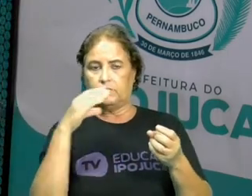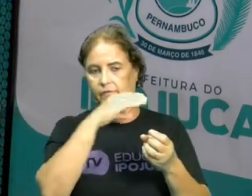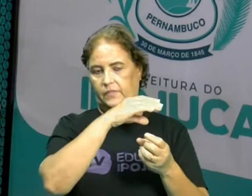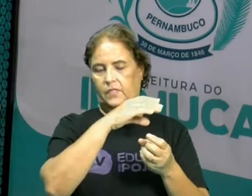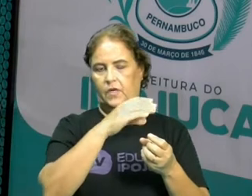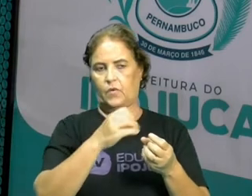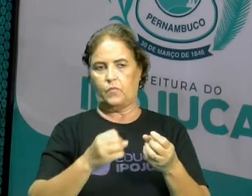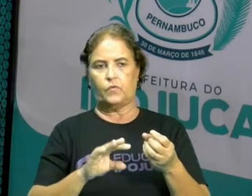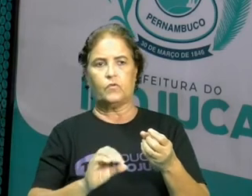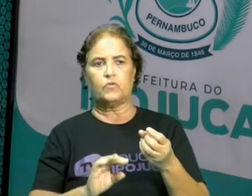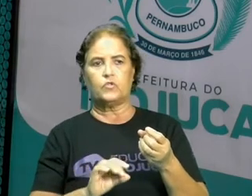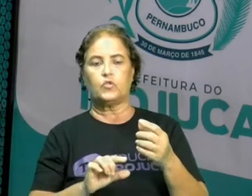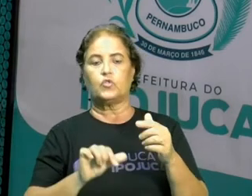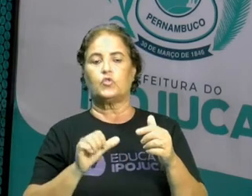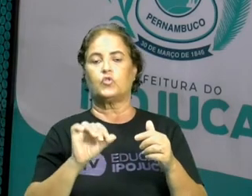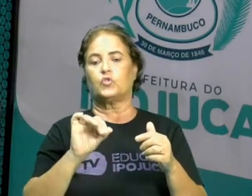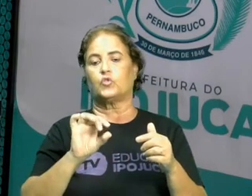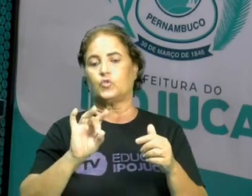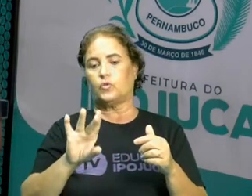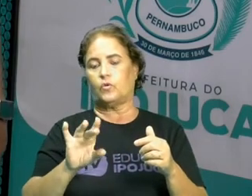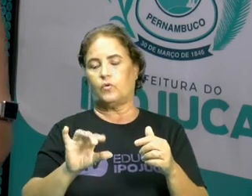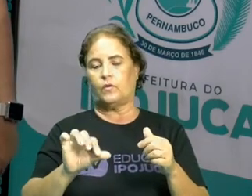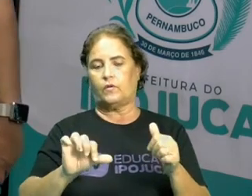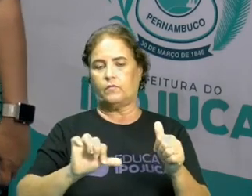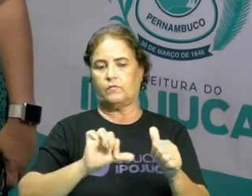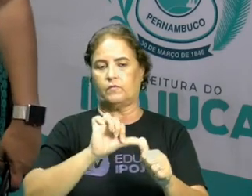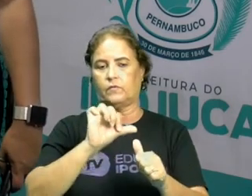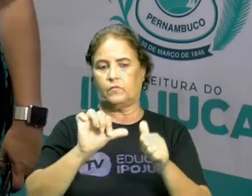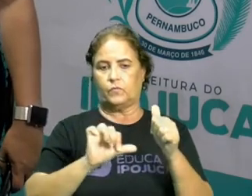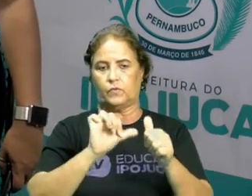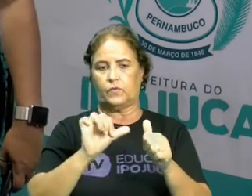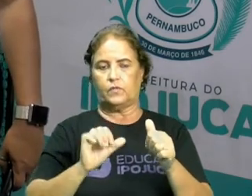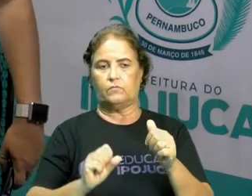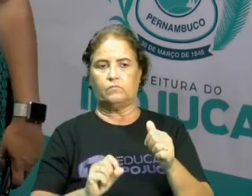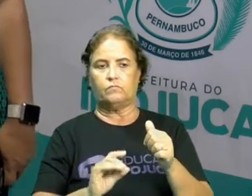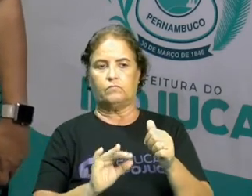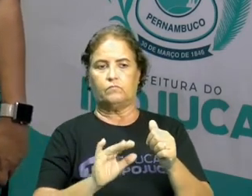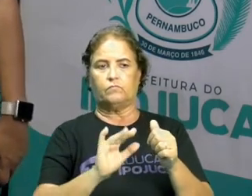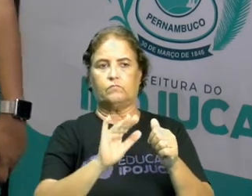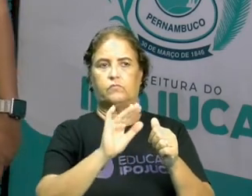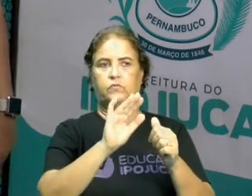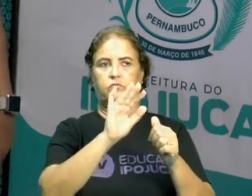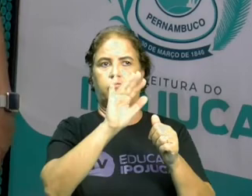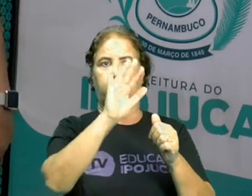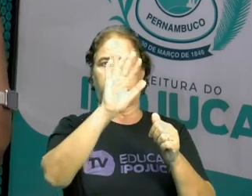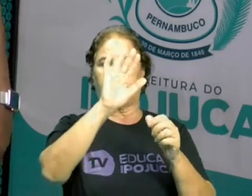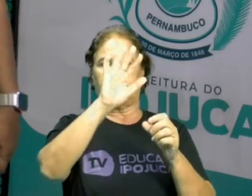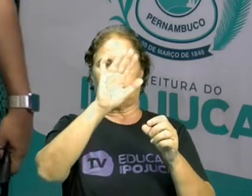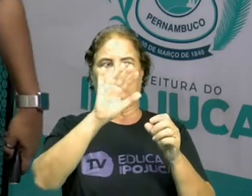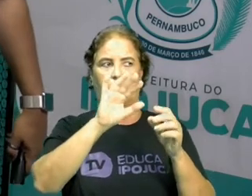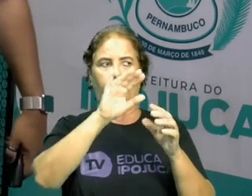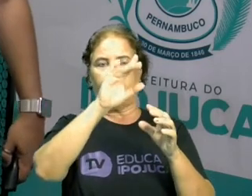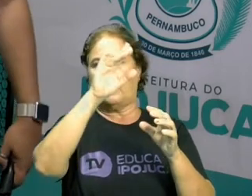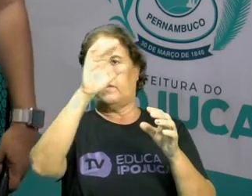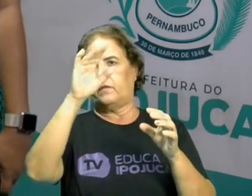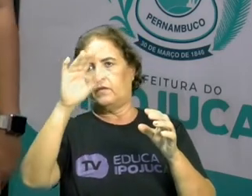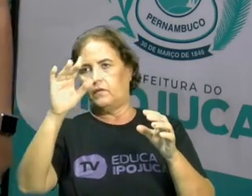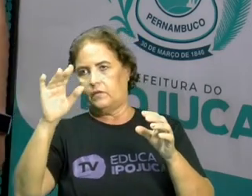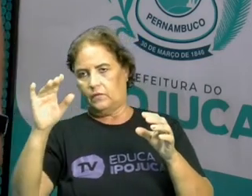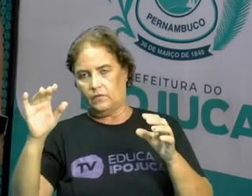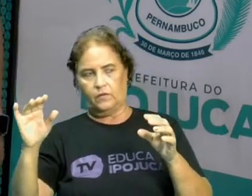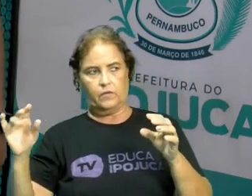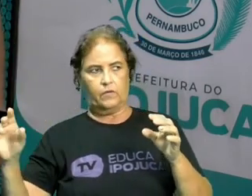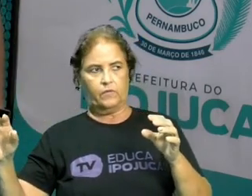então só ela vai se transformar em gás e vai descer. E no final eu vou ter os dois